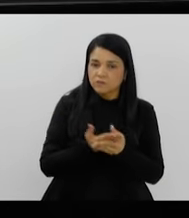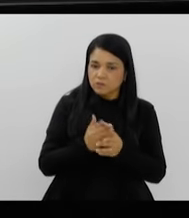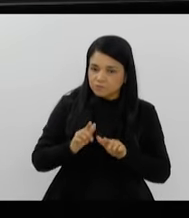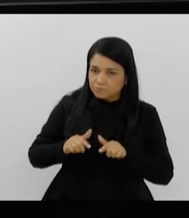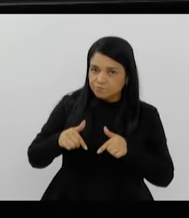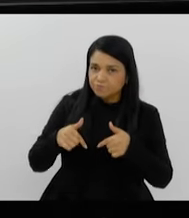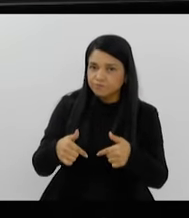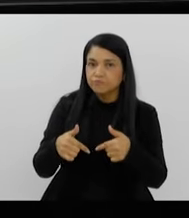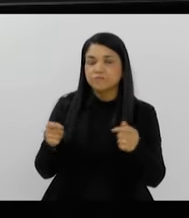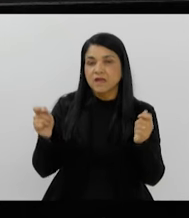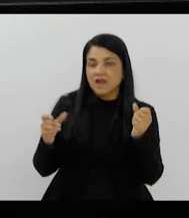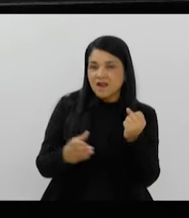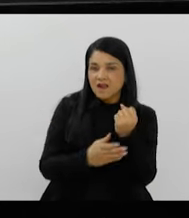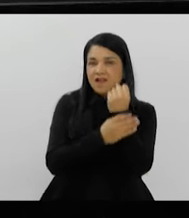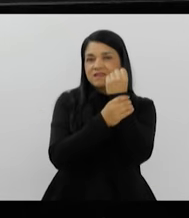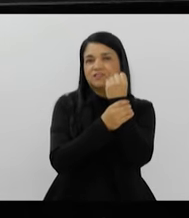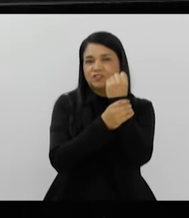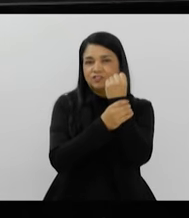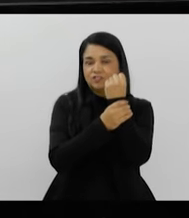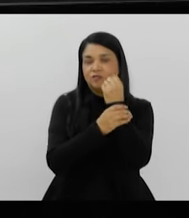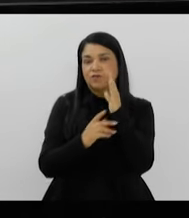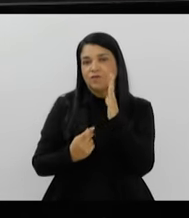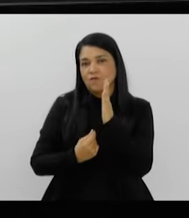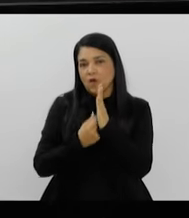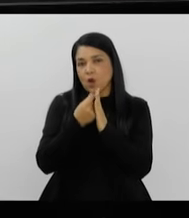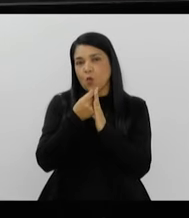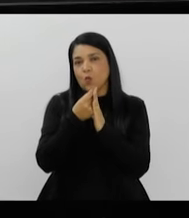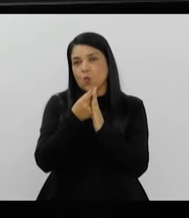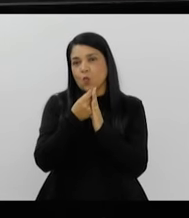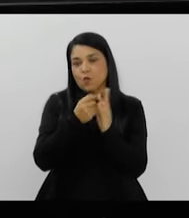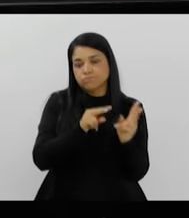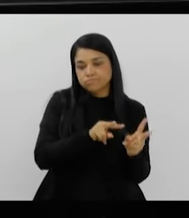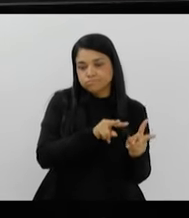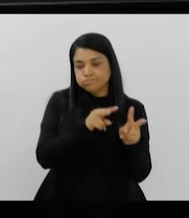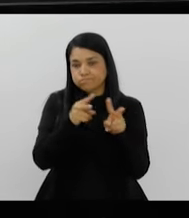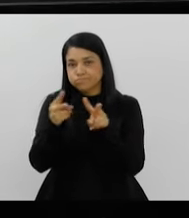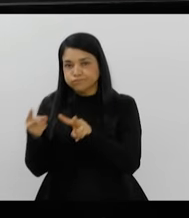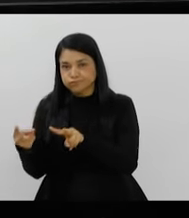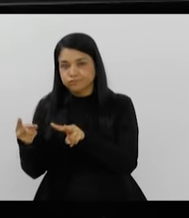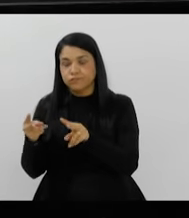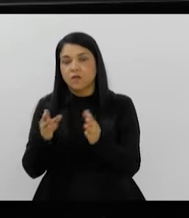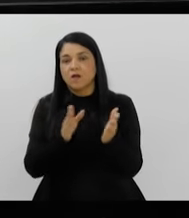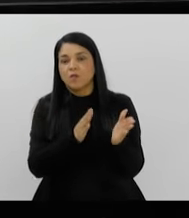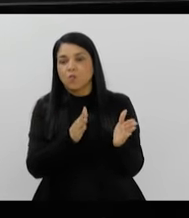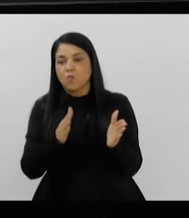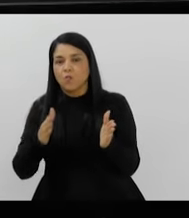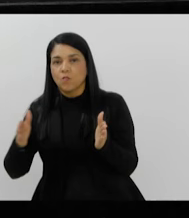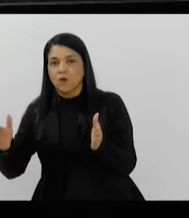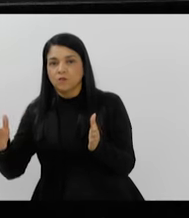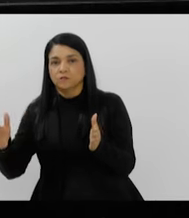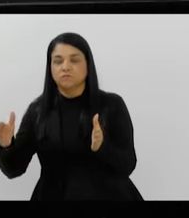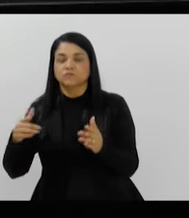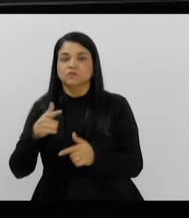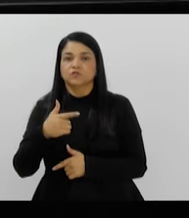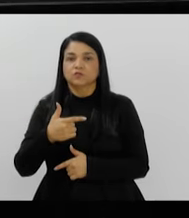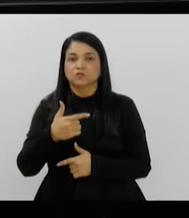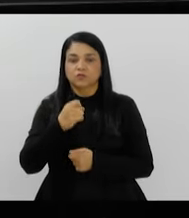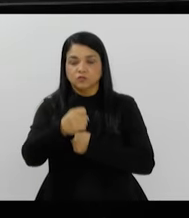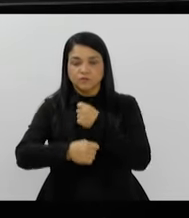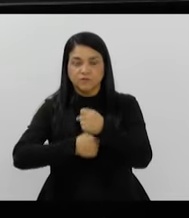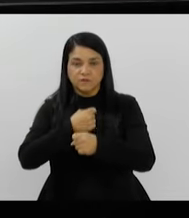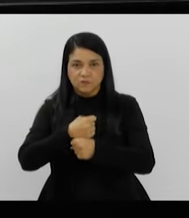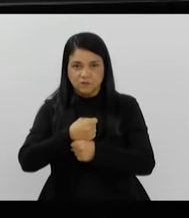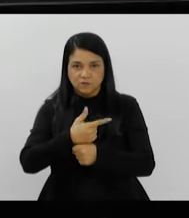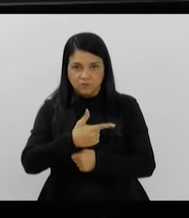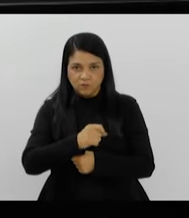a possibilidade desse valor se estender para o ano de 2025. A outra